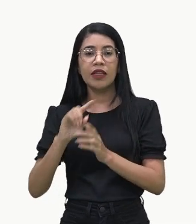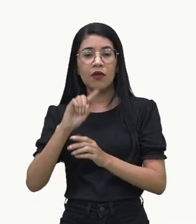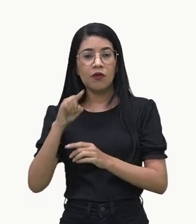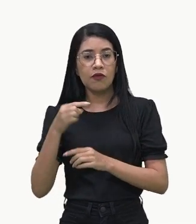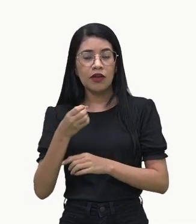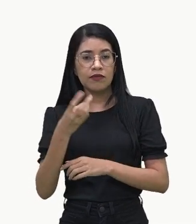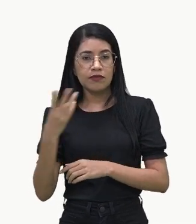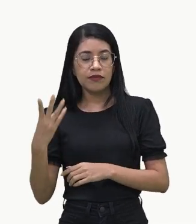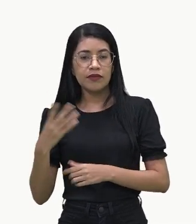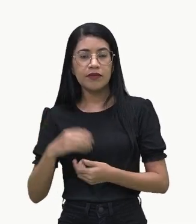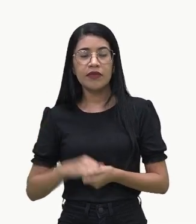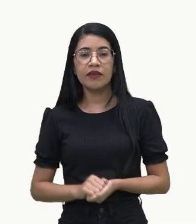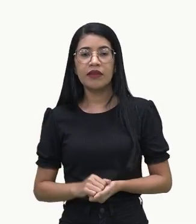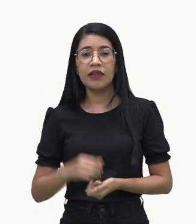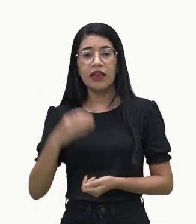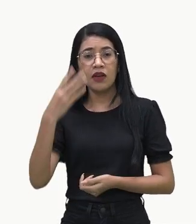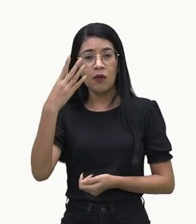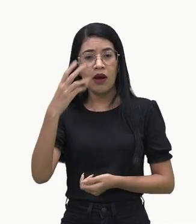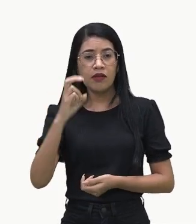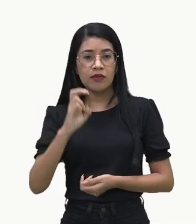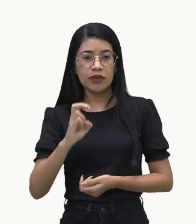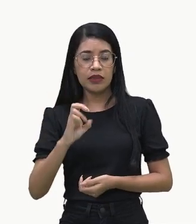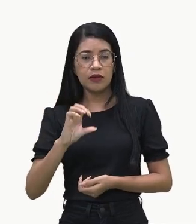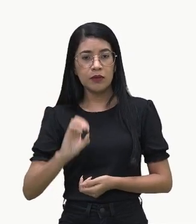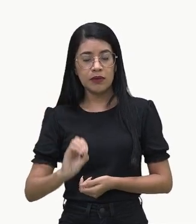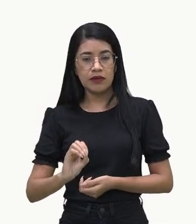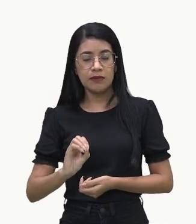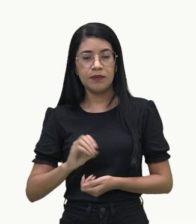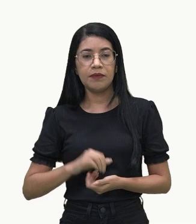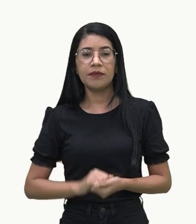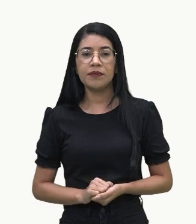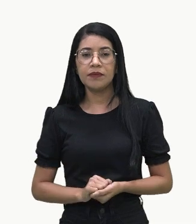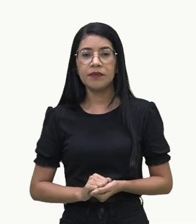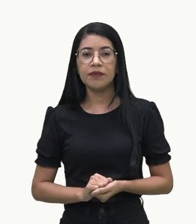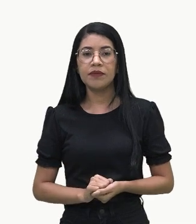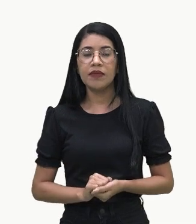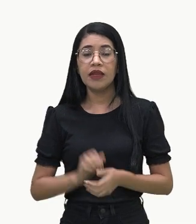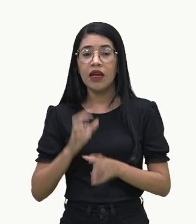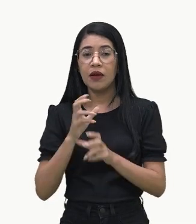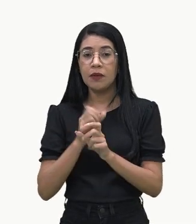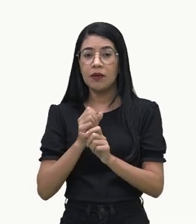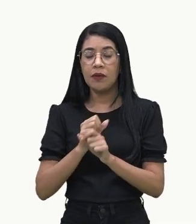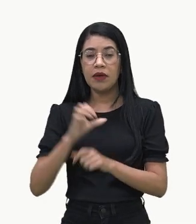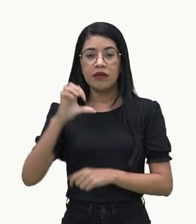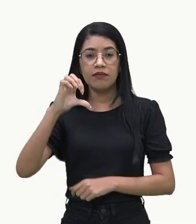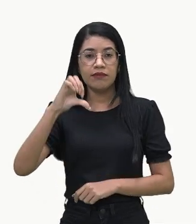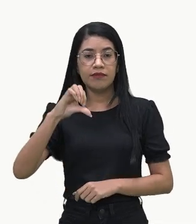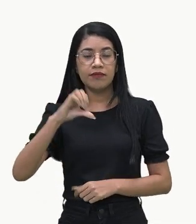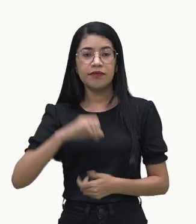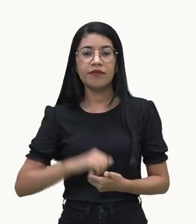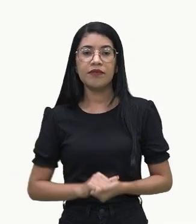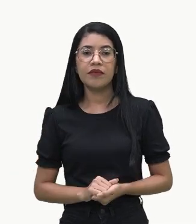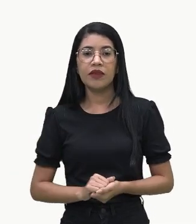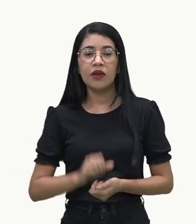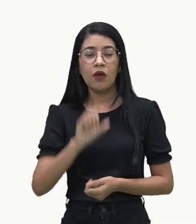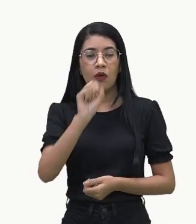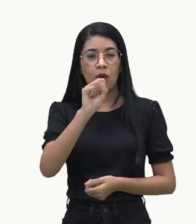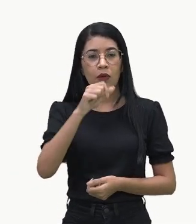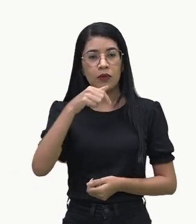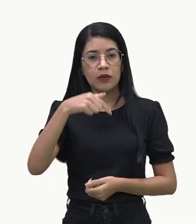aqui 4 mais 5 mais 0, que vai dar 9. 8 e